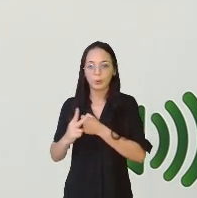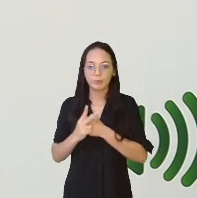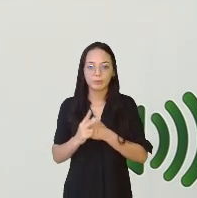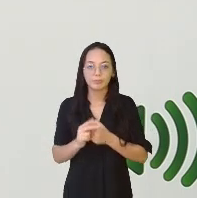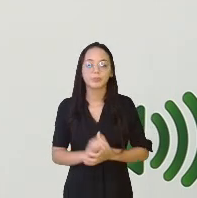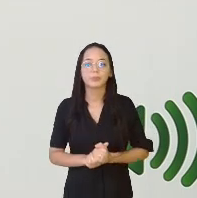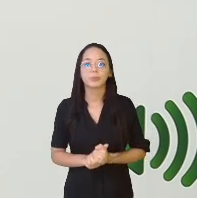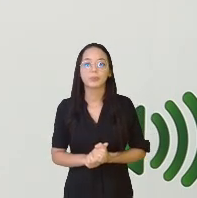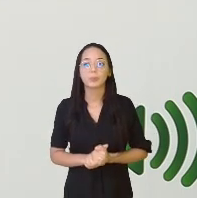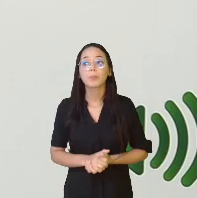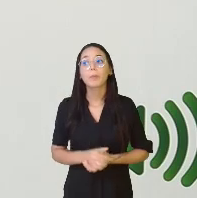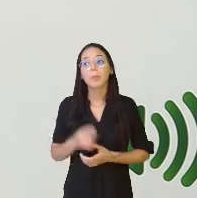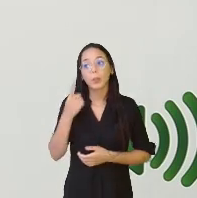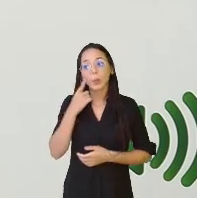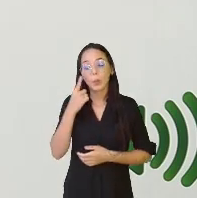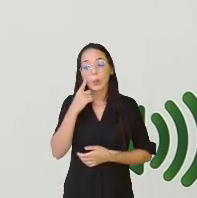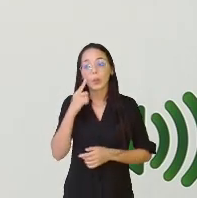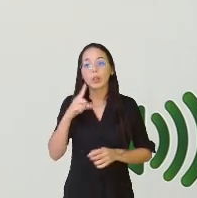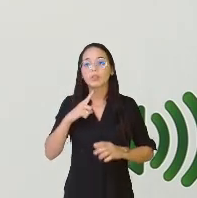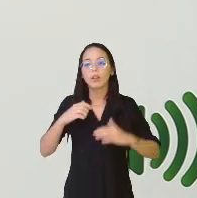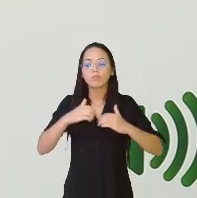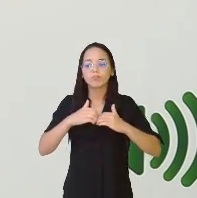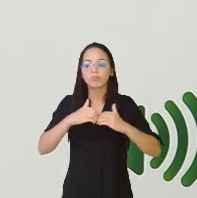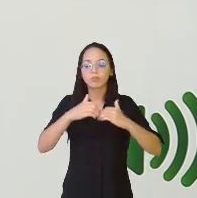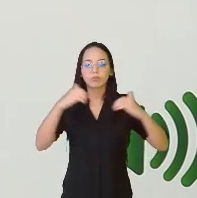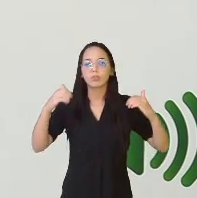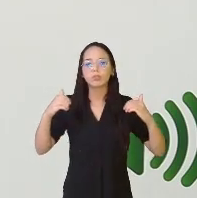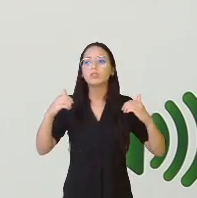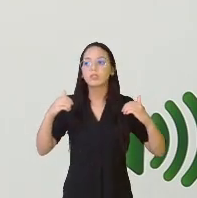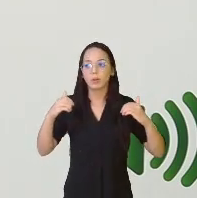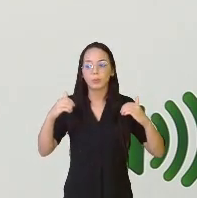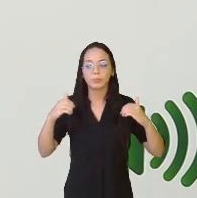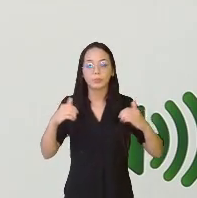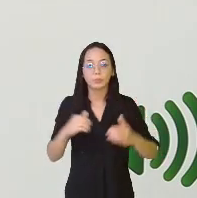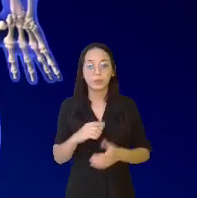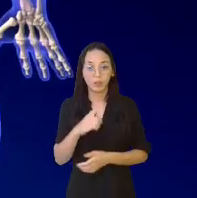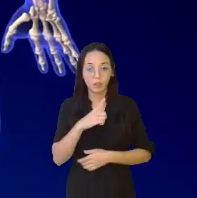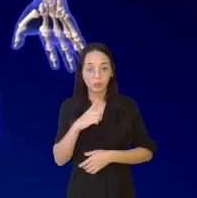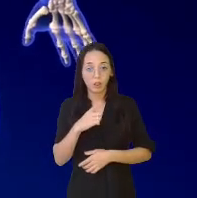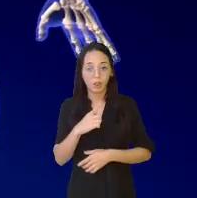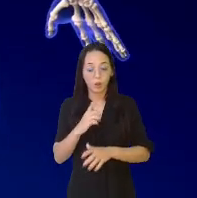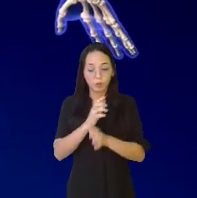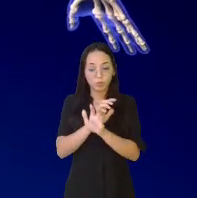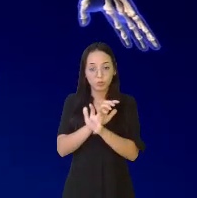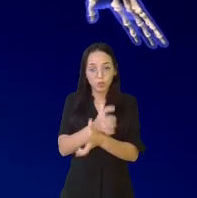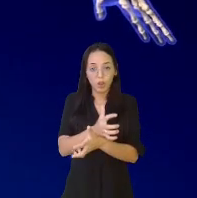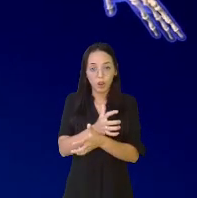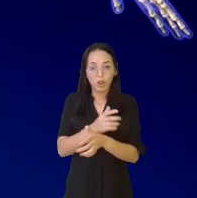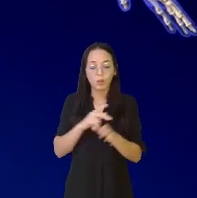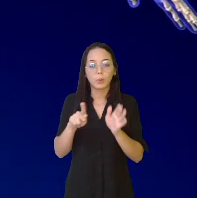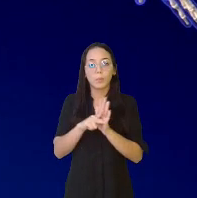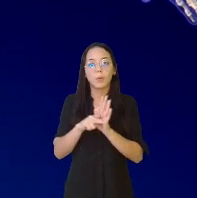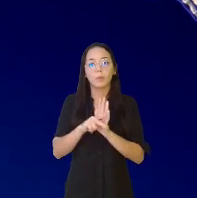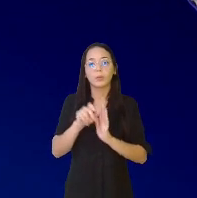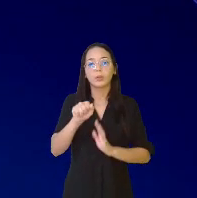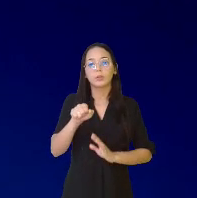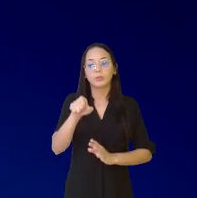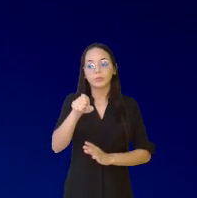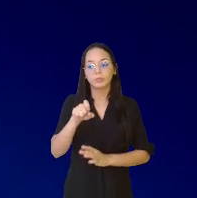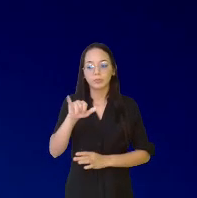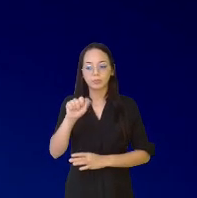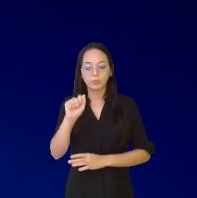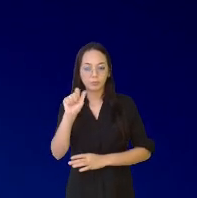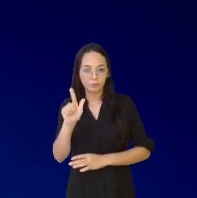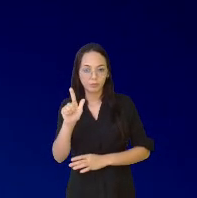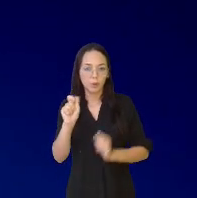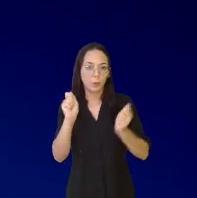E aqui a gente tem uma divisão do nosso sistema esquelético. A gente tem o esqueleto axial,